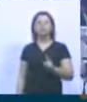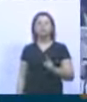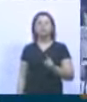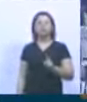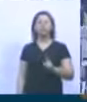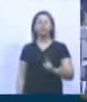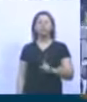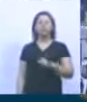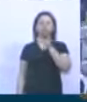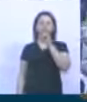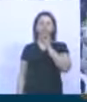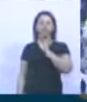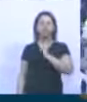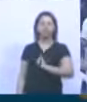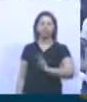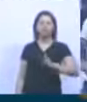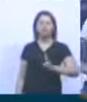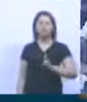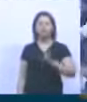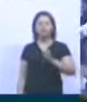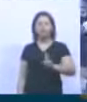para sempre